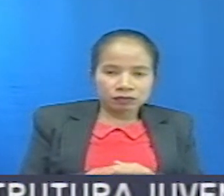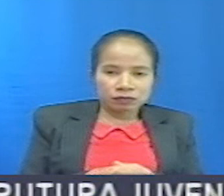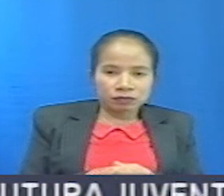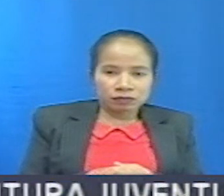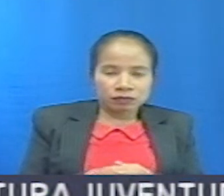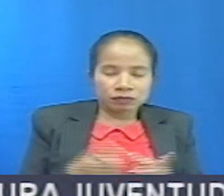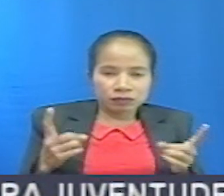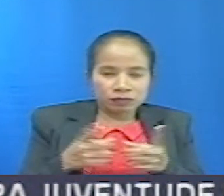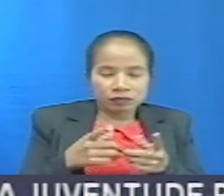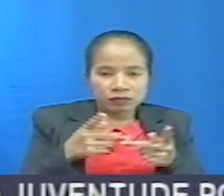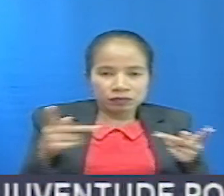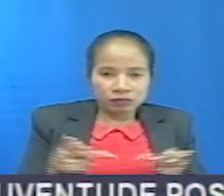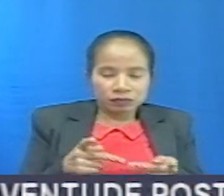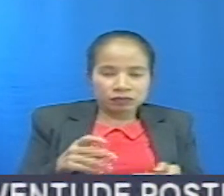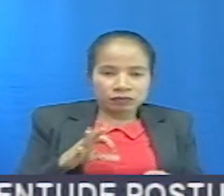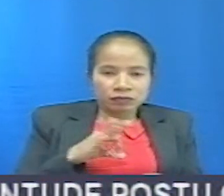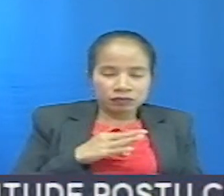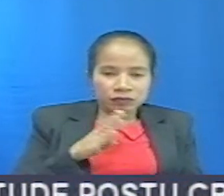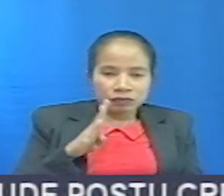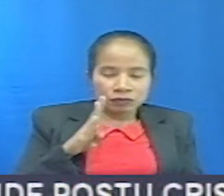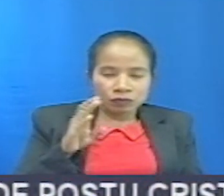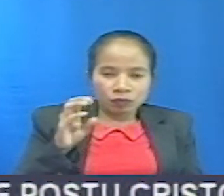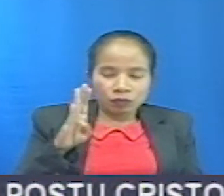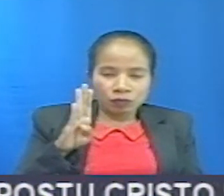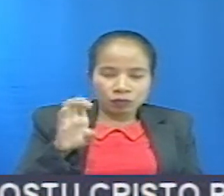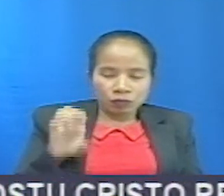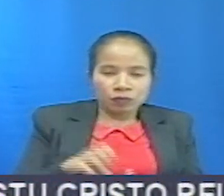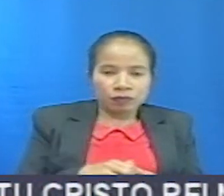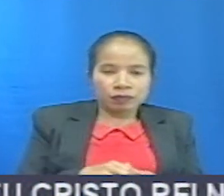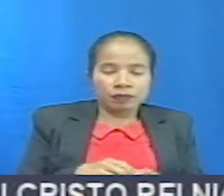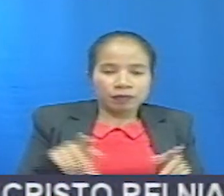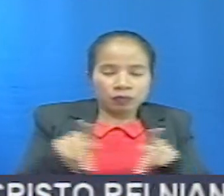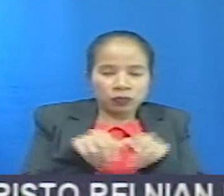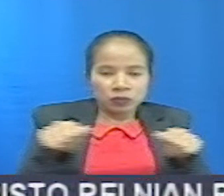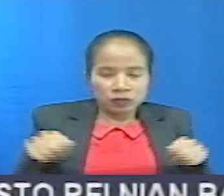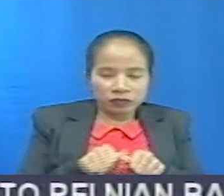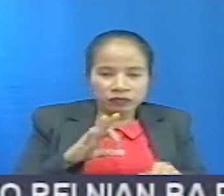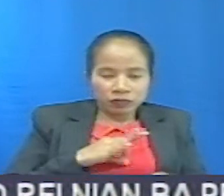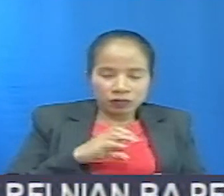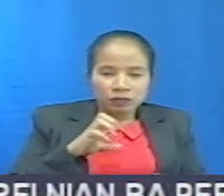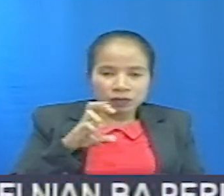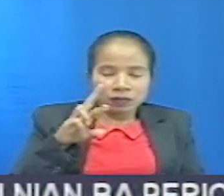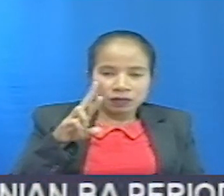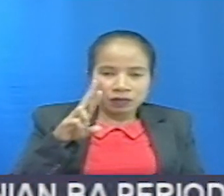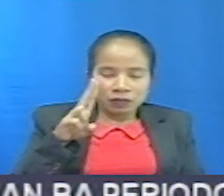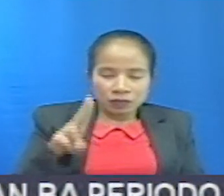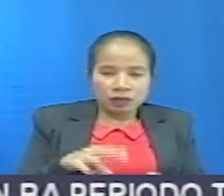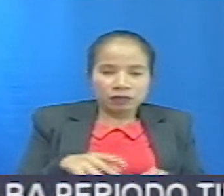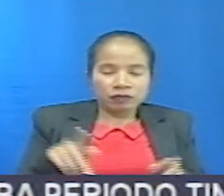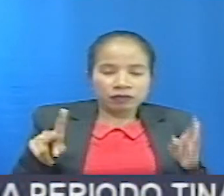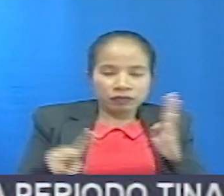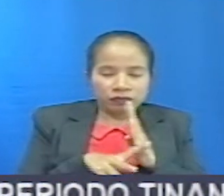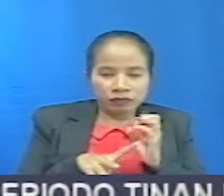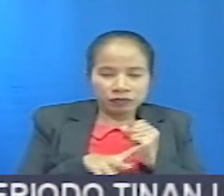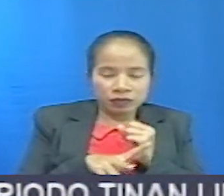Incêndio ida acontece em bairro Espetiga, Fato Boi, Suco, Fato Carri, Posto Administrativo, Fato Barlihu, vítima João Batista de Jesus Sarmento,